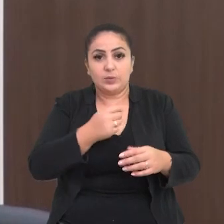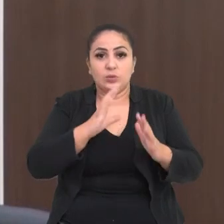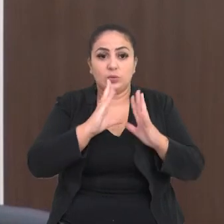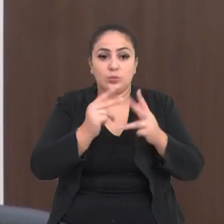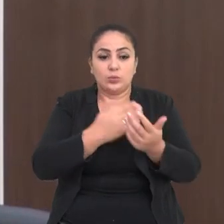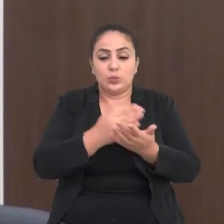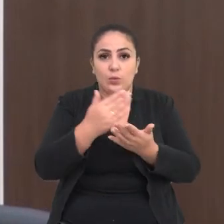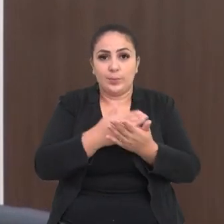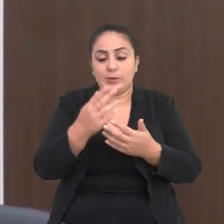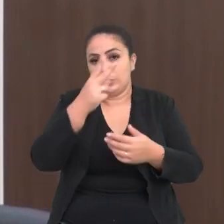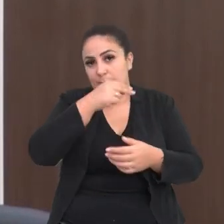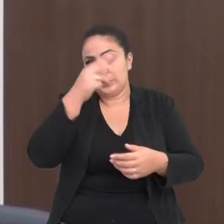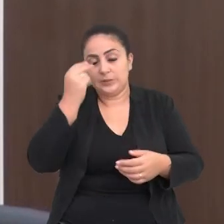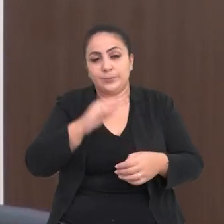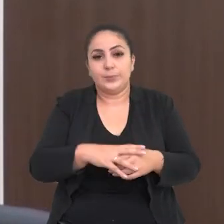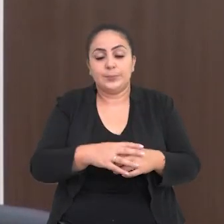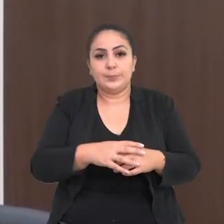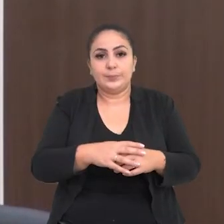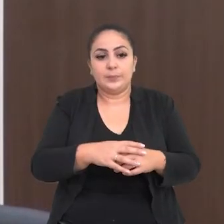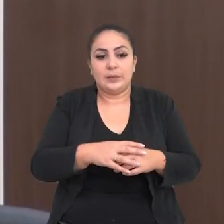lá no início do município,